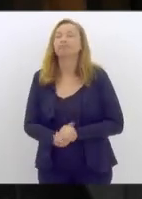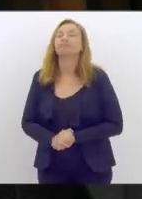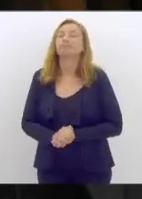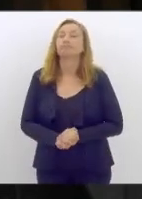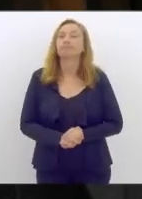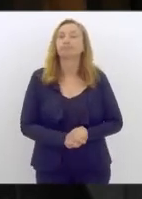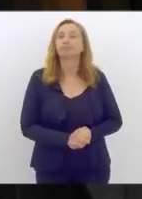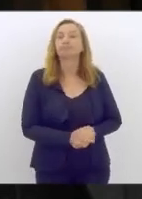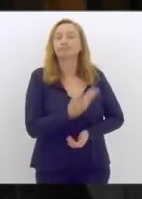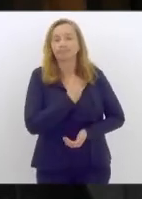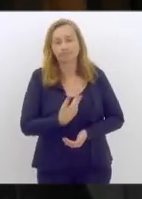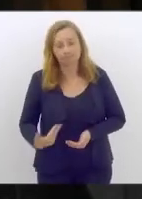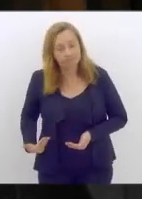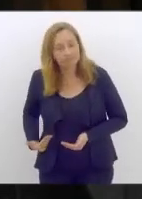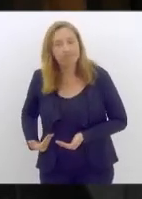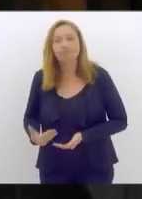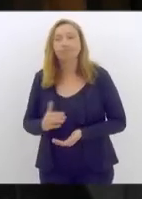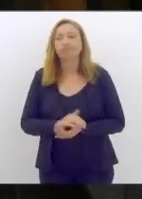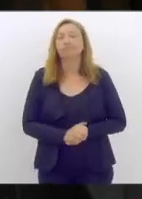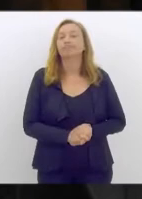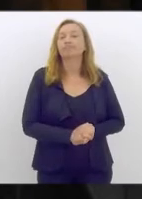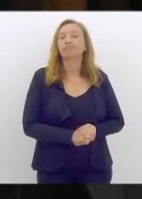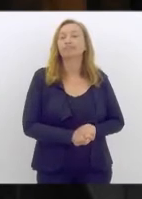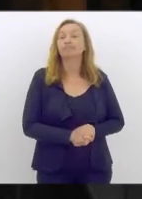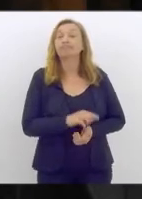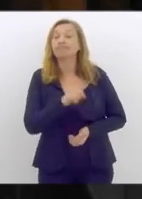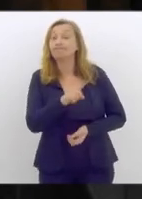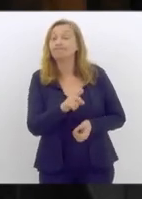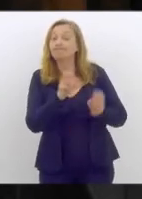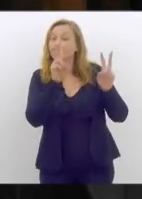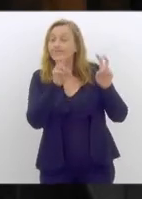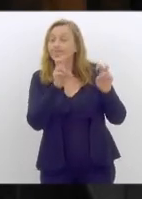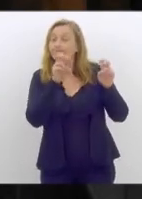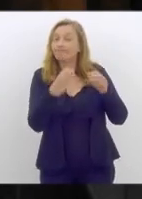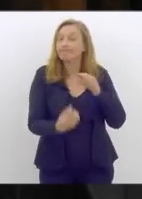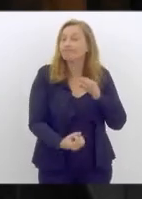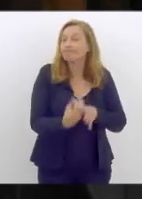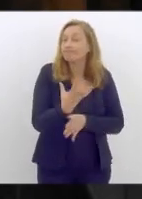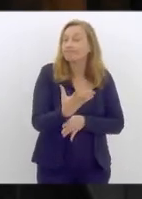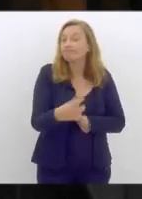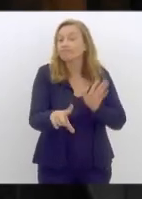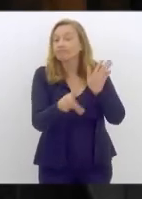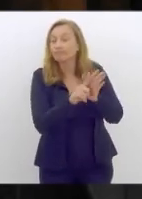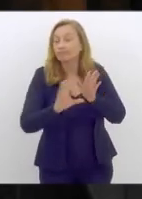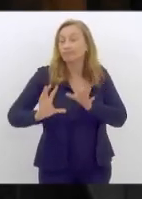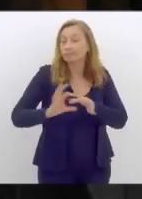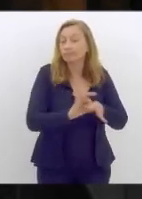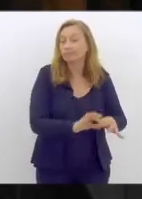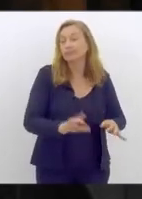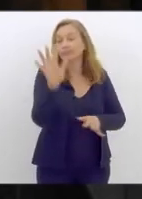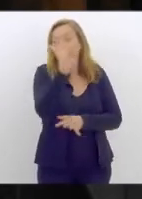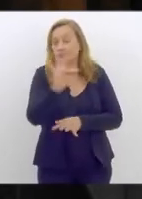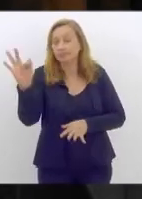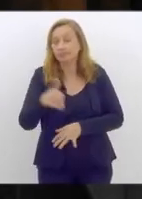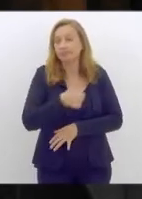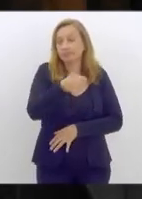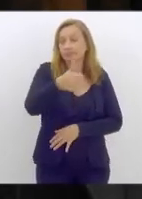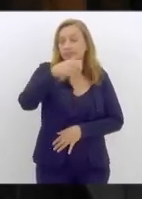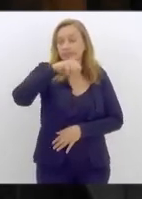e o governo coloca que essa é uma questão criada pela lei complementar Federal